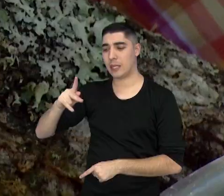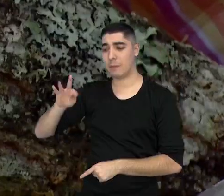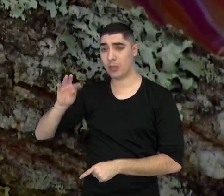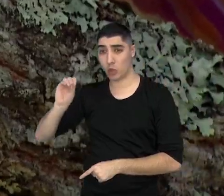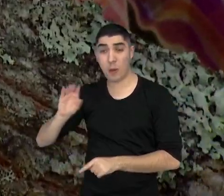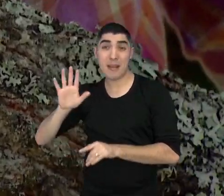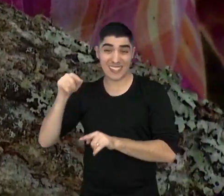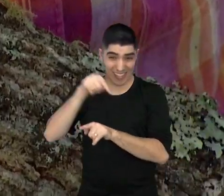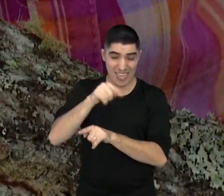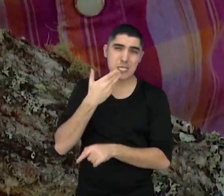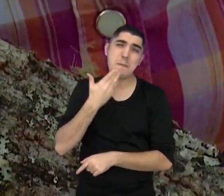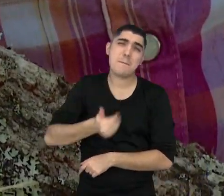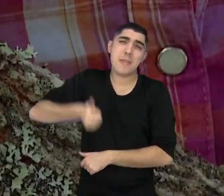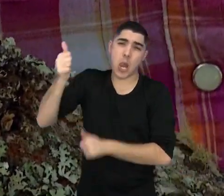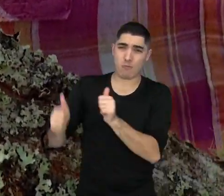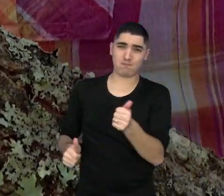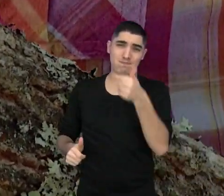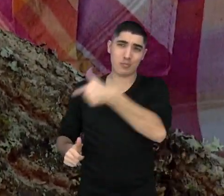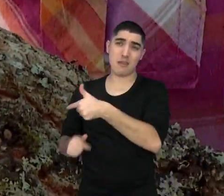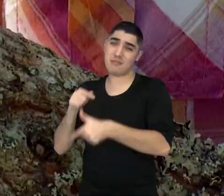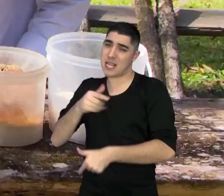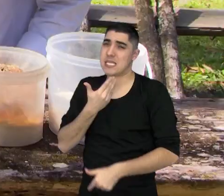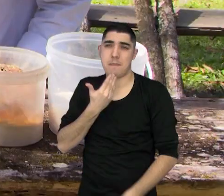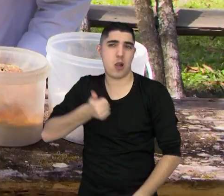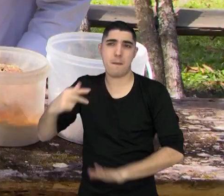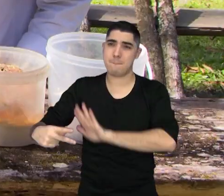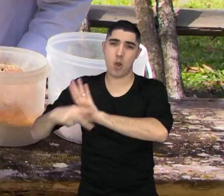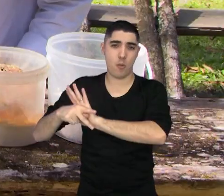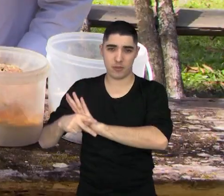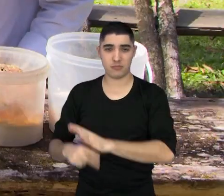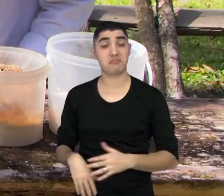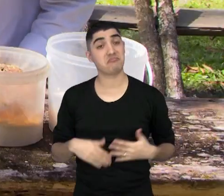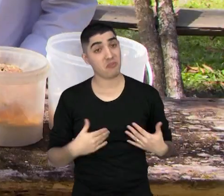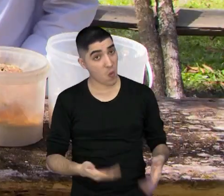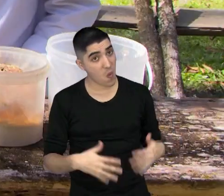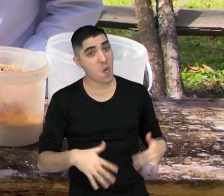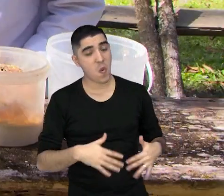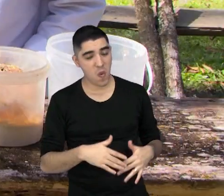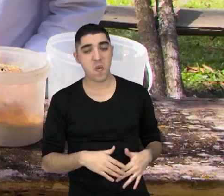maior. Então a gente usa própria, né? É própria. Ótimo, então vamos